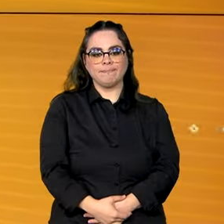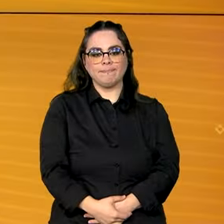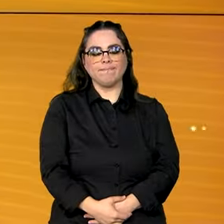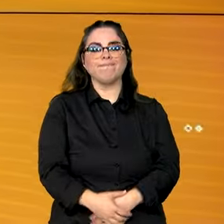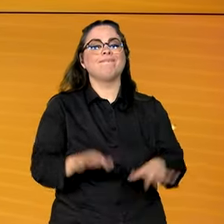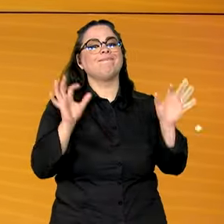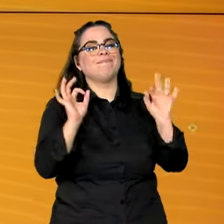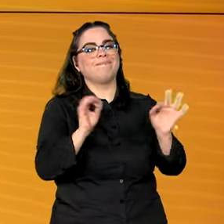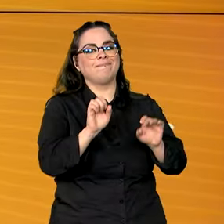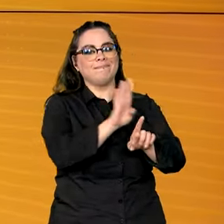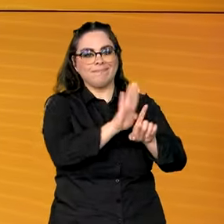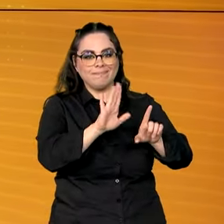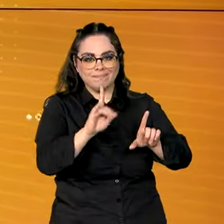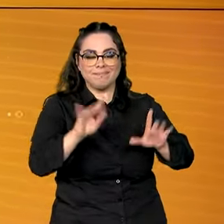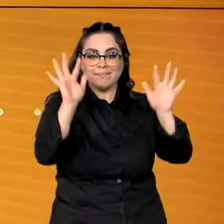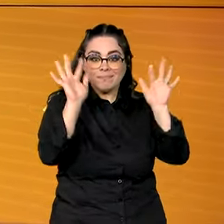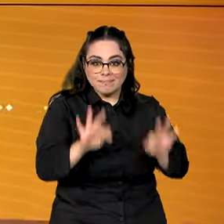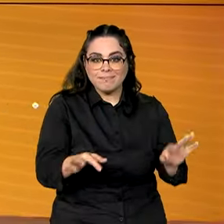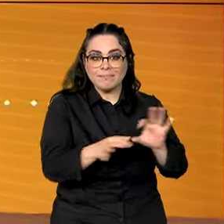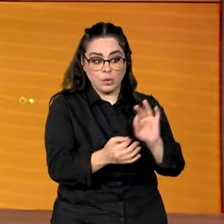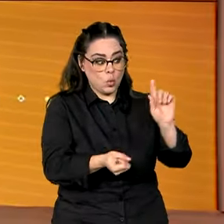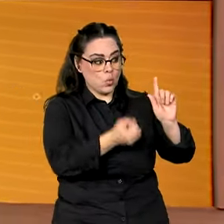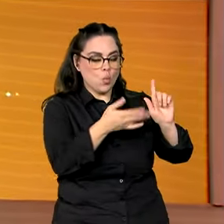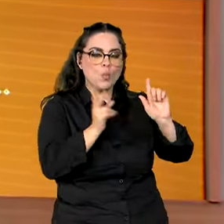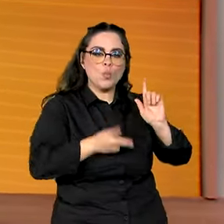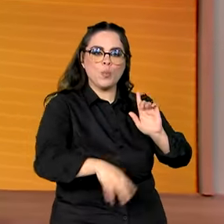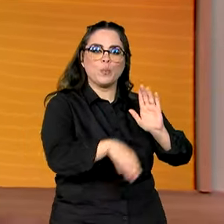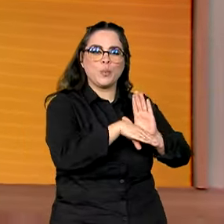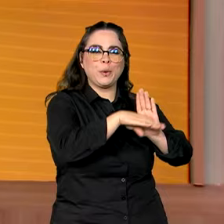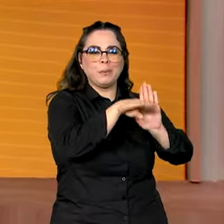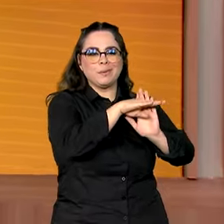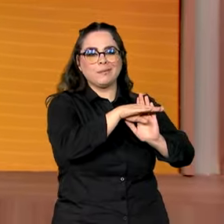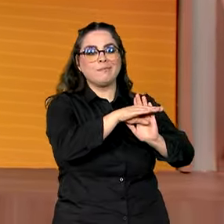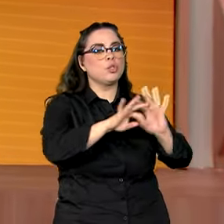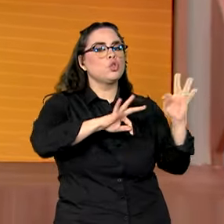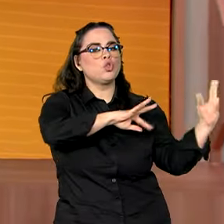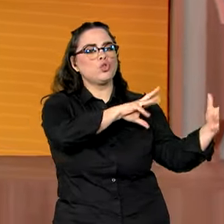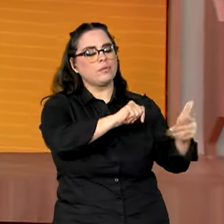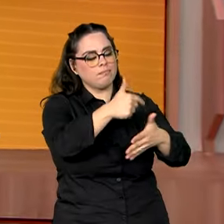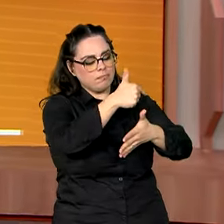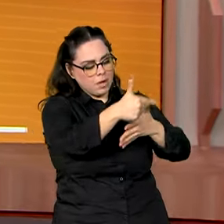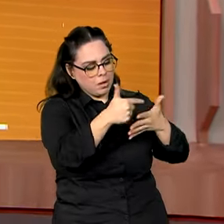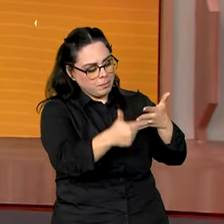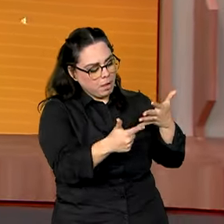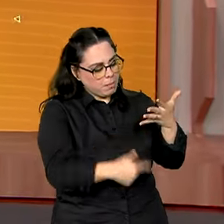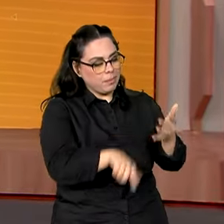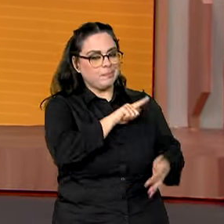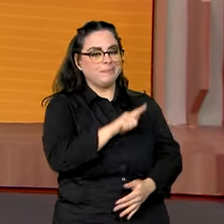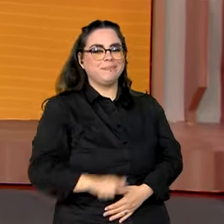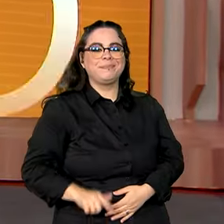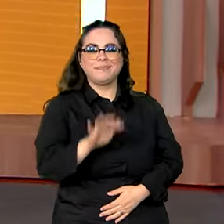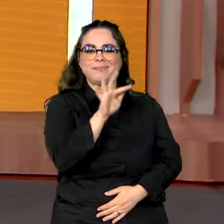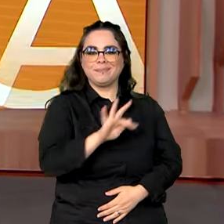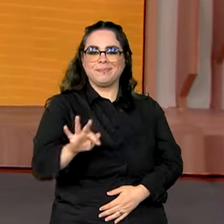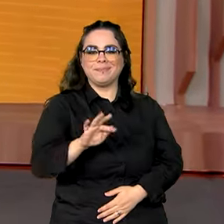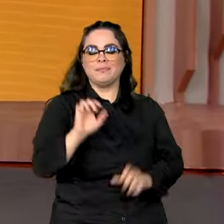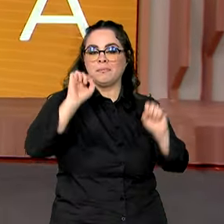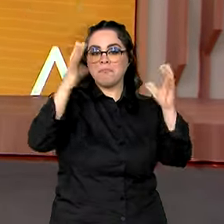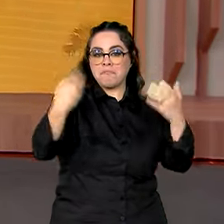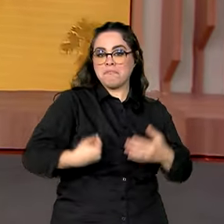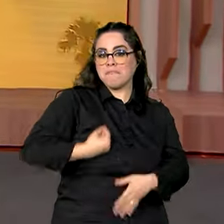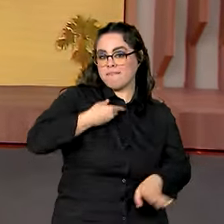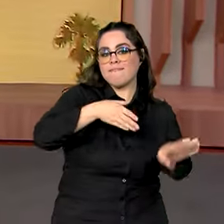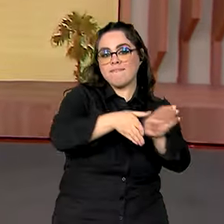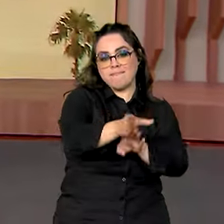É isso, o Brasil em Dia fica por aqui, mas o Canal Gov segue com a programação, mostrando todas as ações do governo federal, com eventos ao vivo,